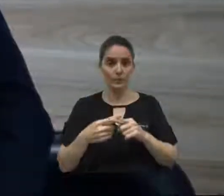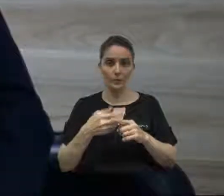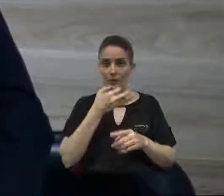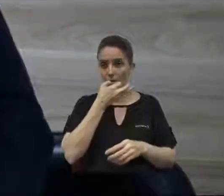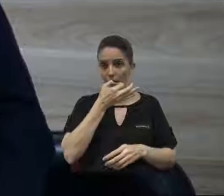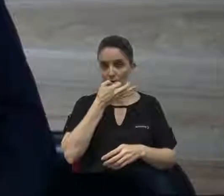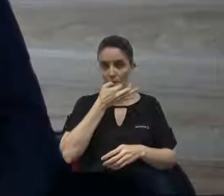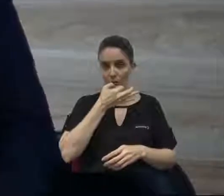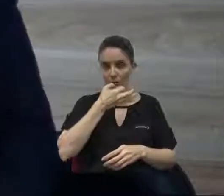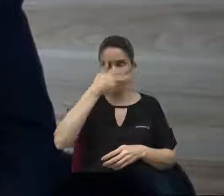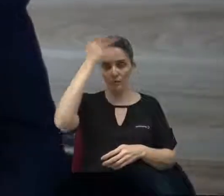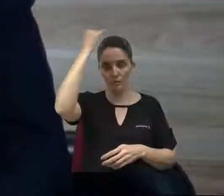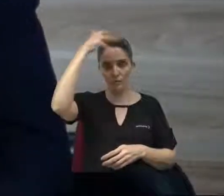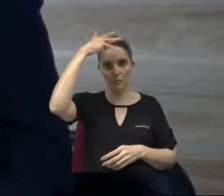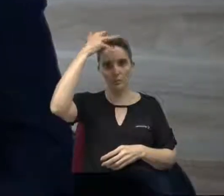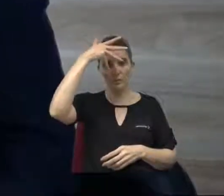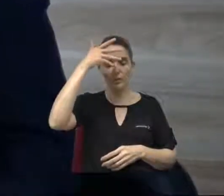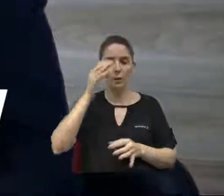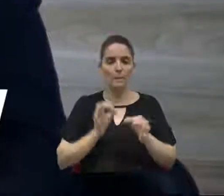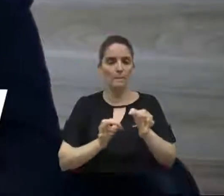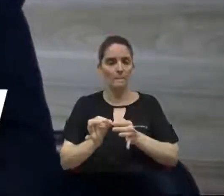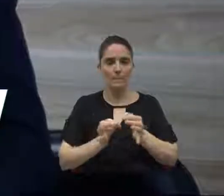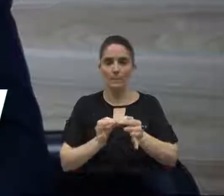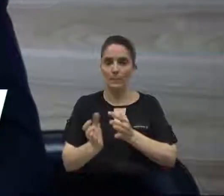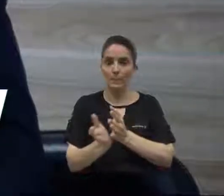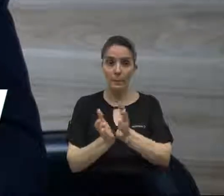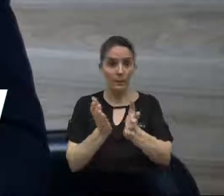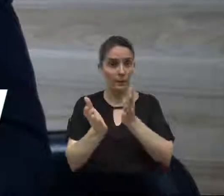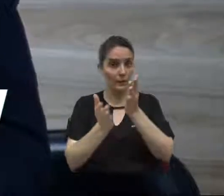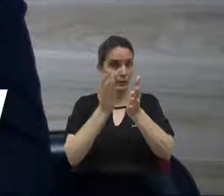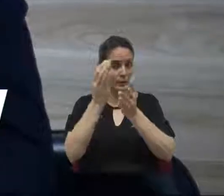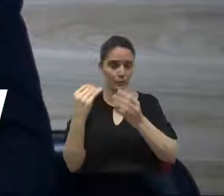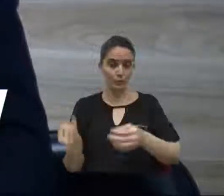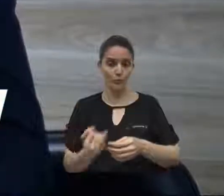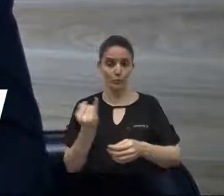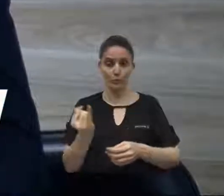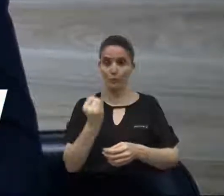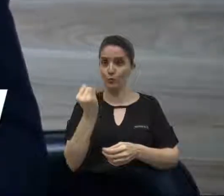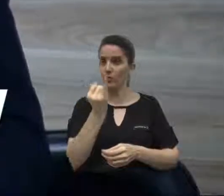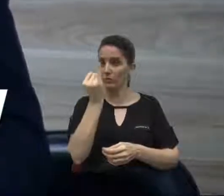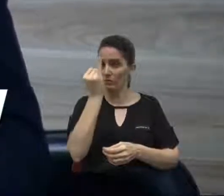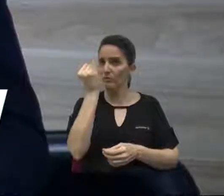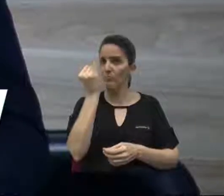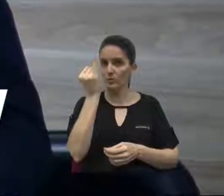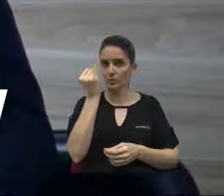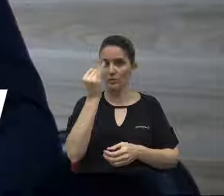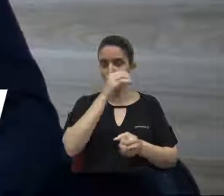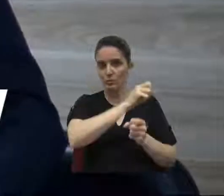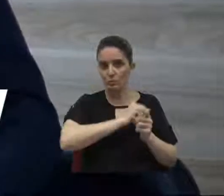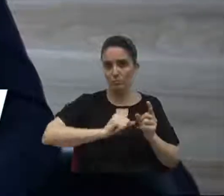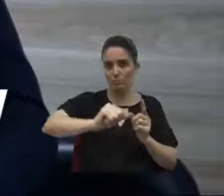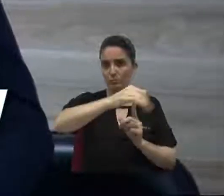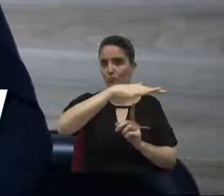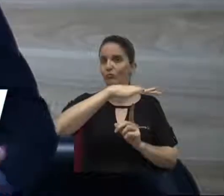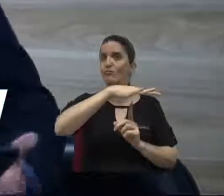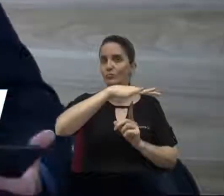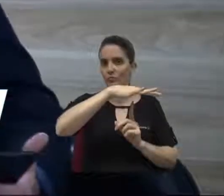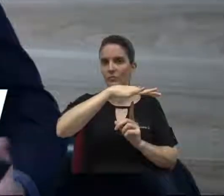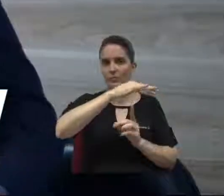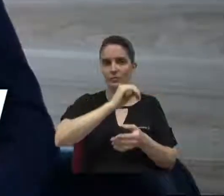pela sensibilidade, pelo excelente projeto de suma importância para a nossa sociedade e